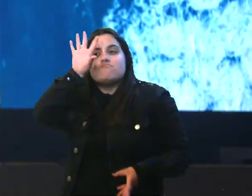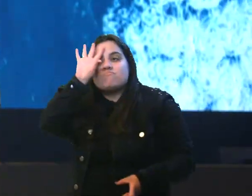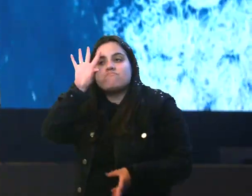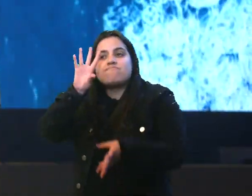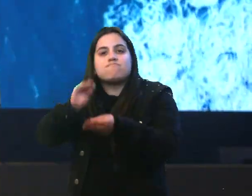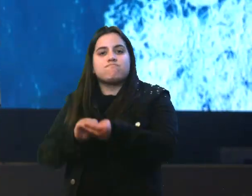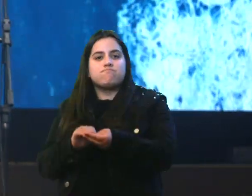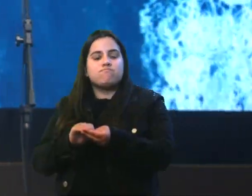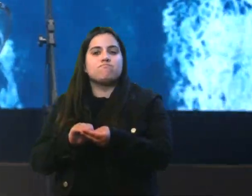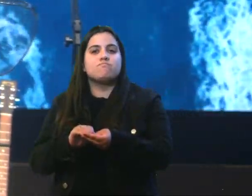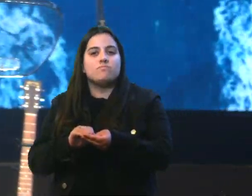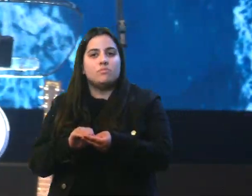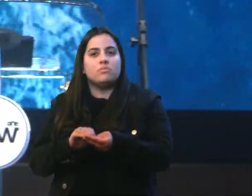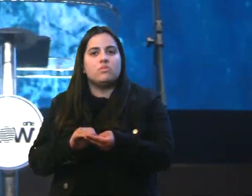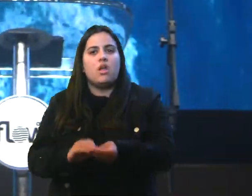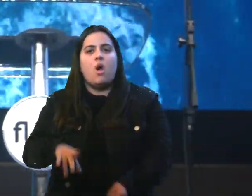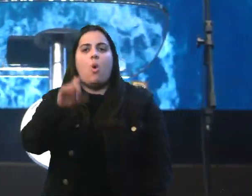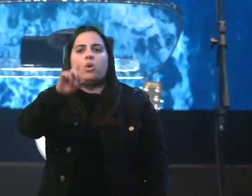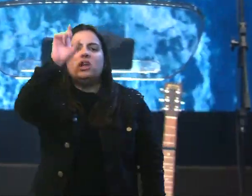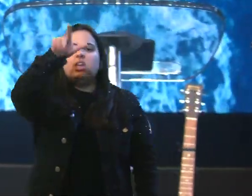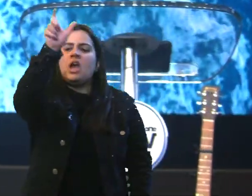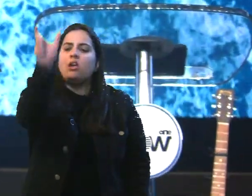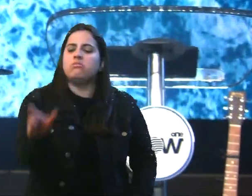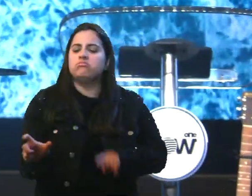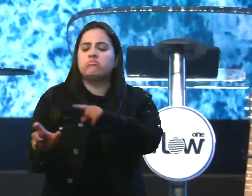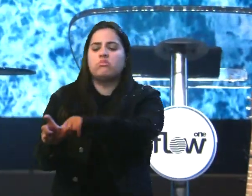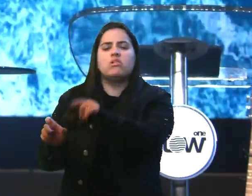O que faz de alguém ser uma pessoa bem-sucedida?